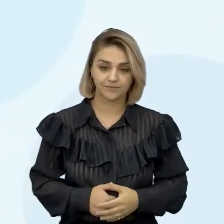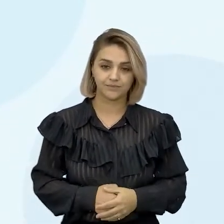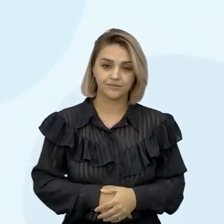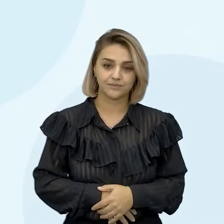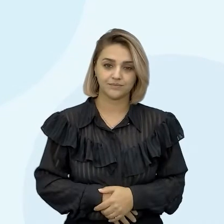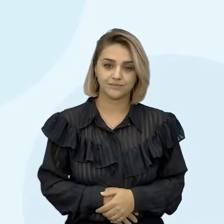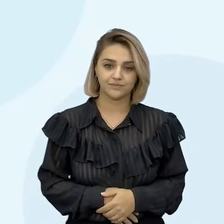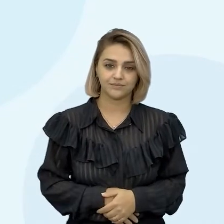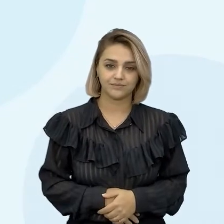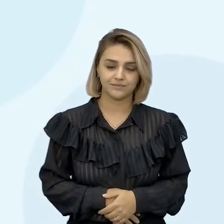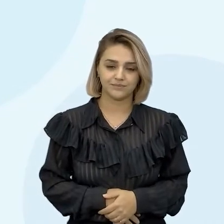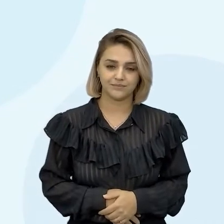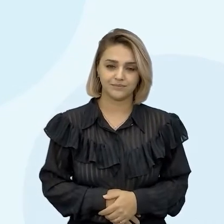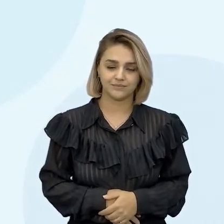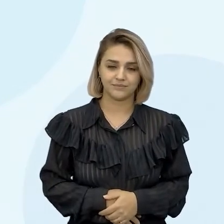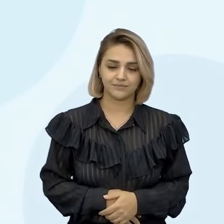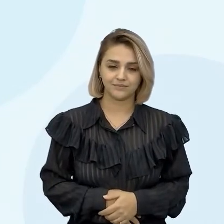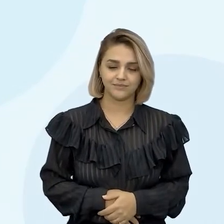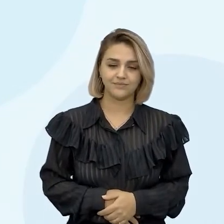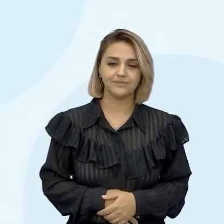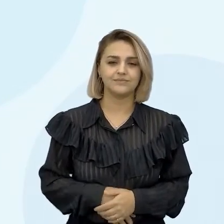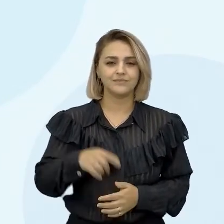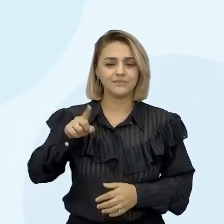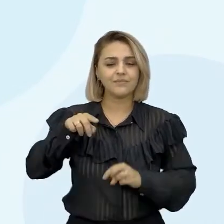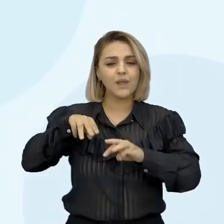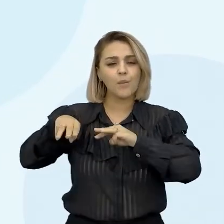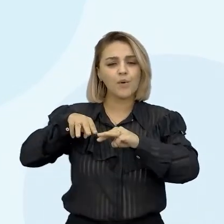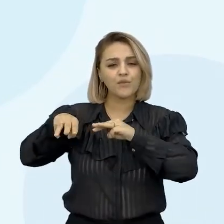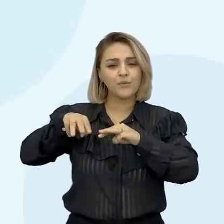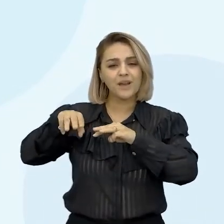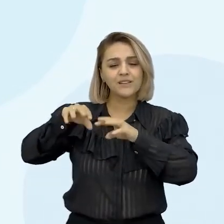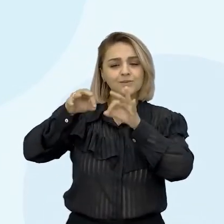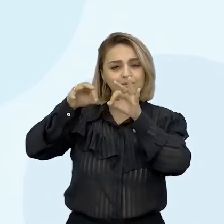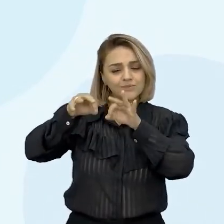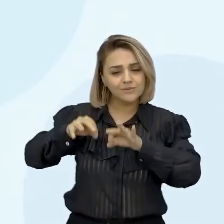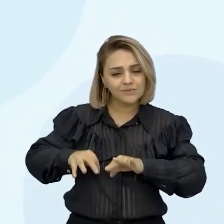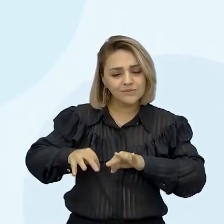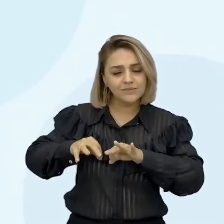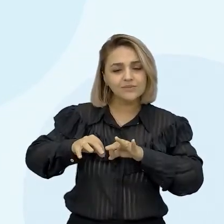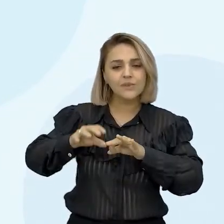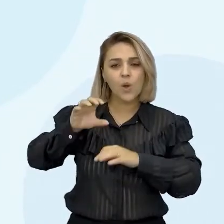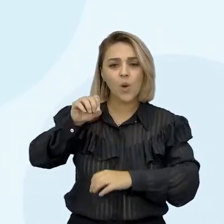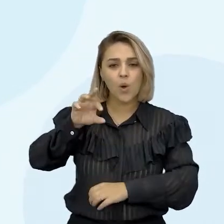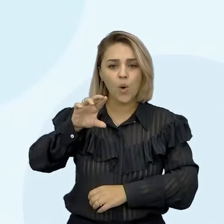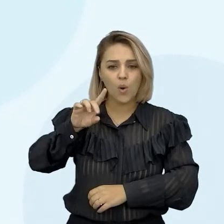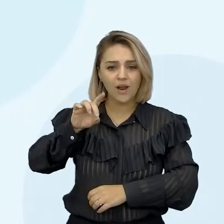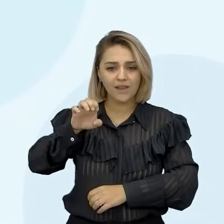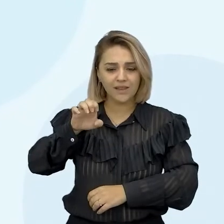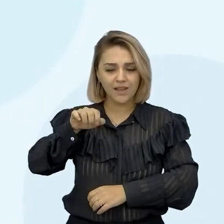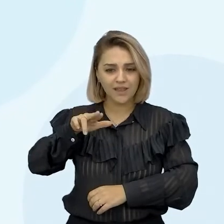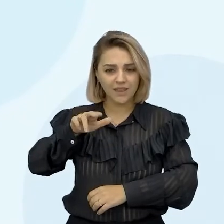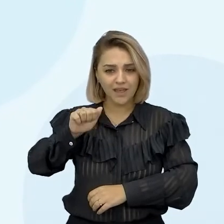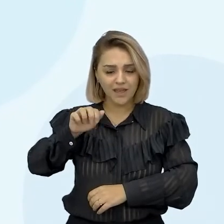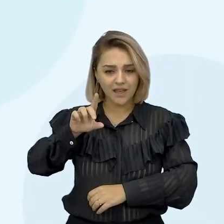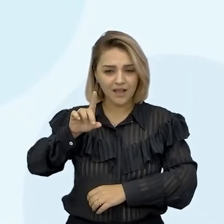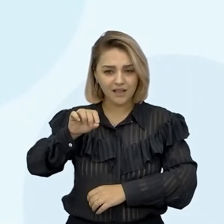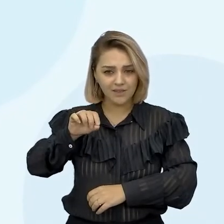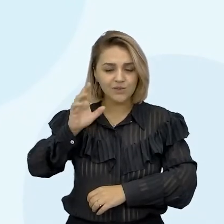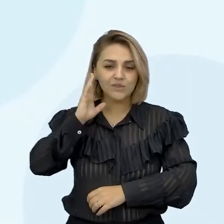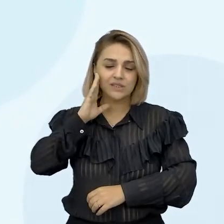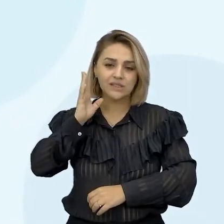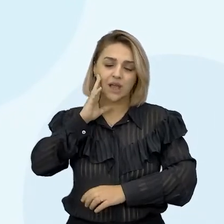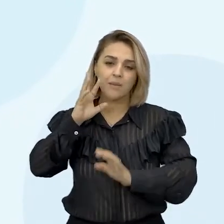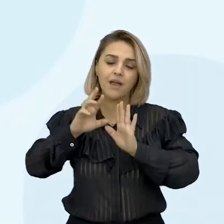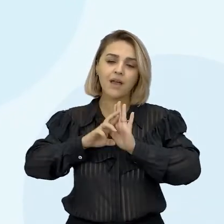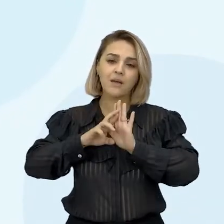Esse é um movimento ordenado de elétrons não está vendo que está representado aqui